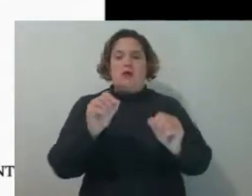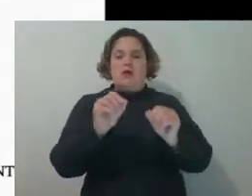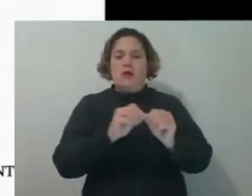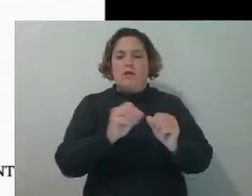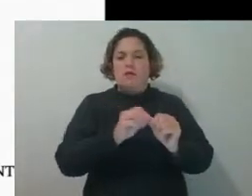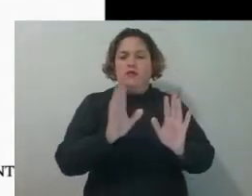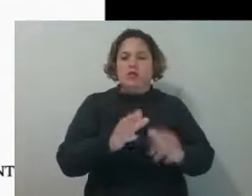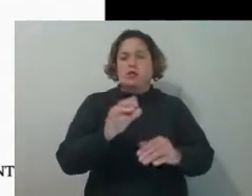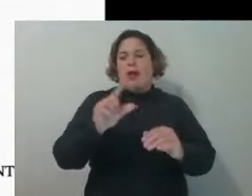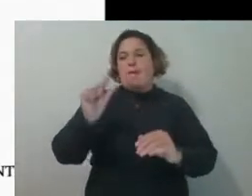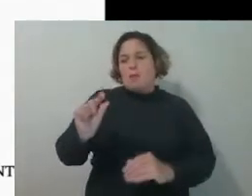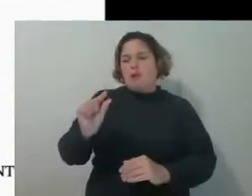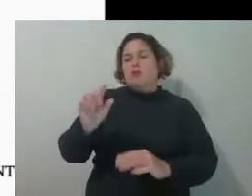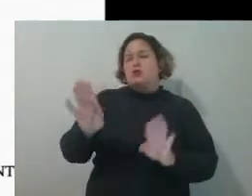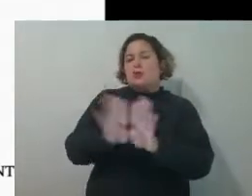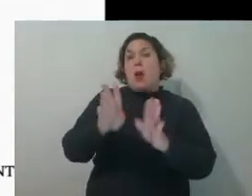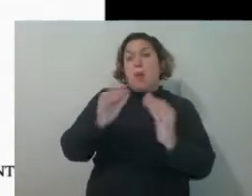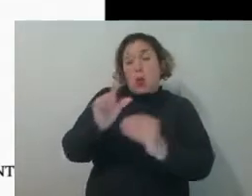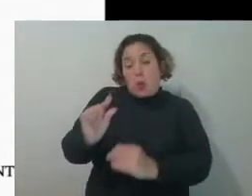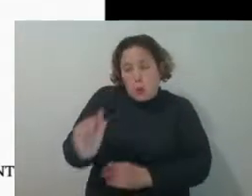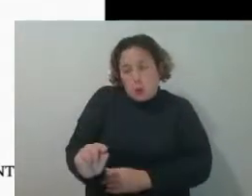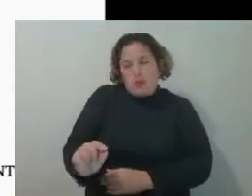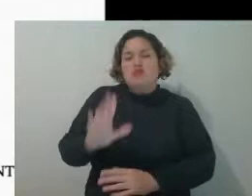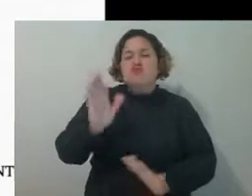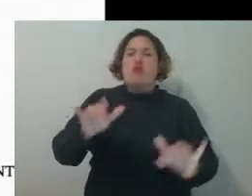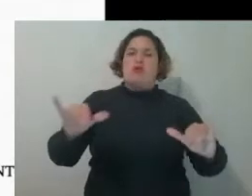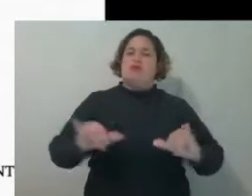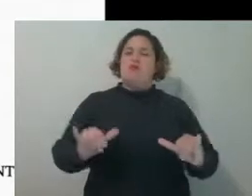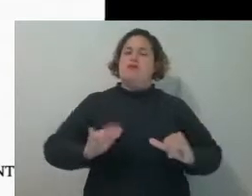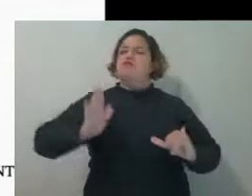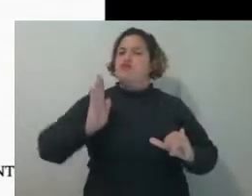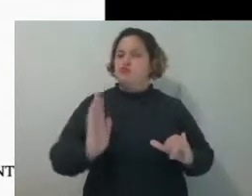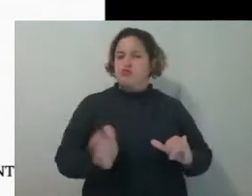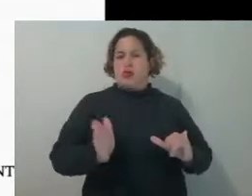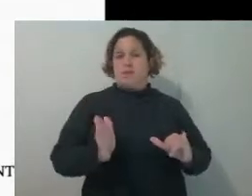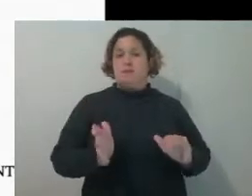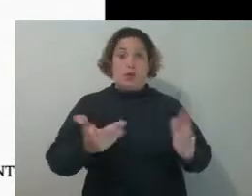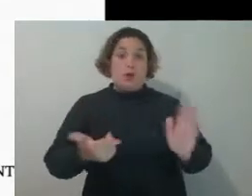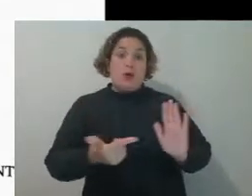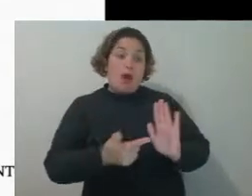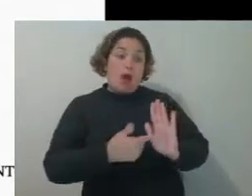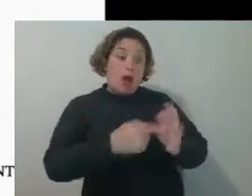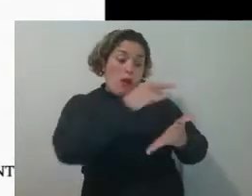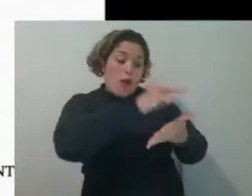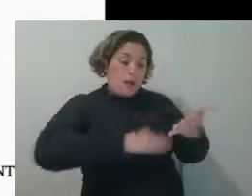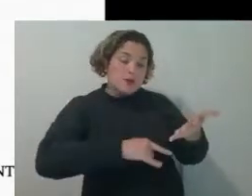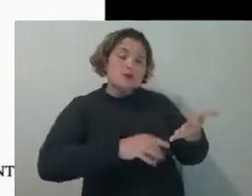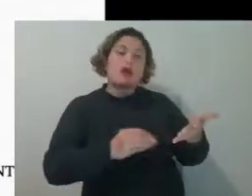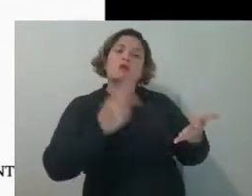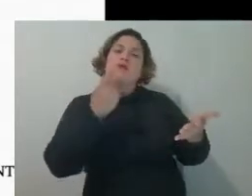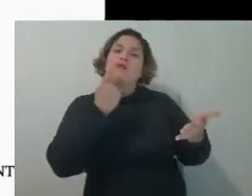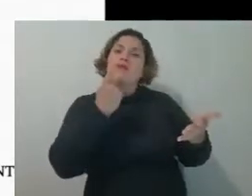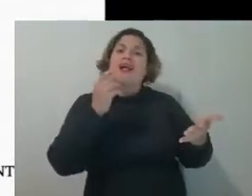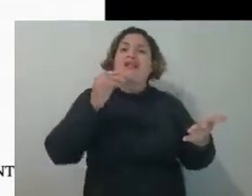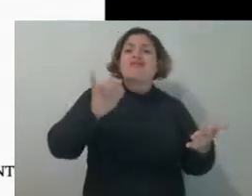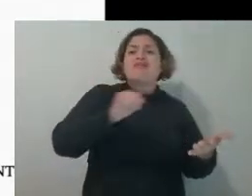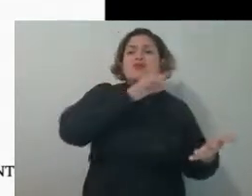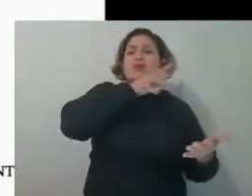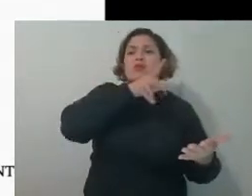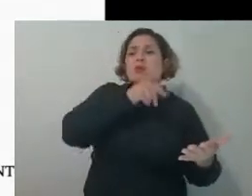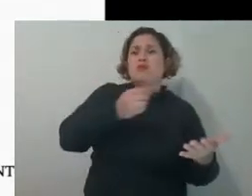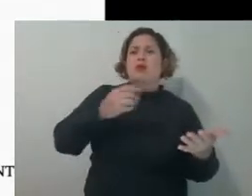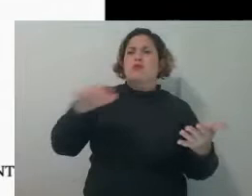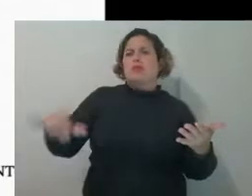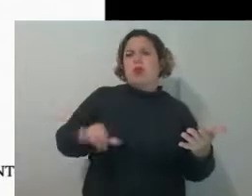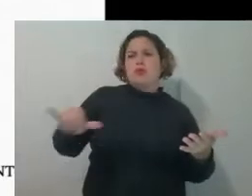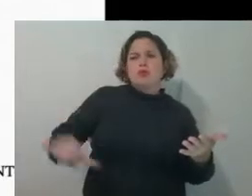classificados como maus tratos. Então, é desse jeito que a gente define se um animal está